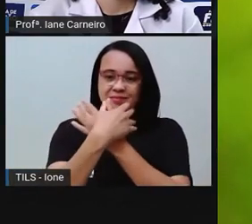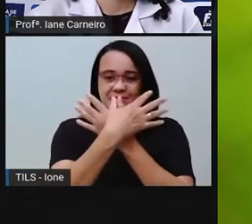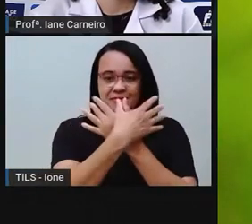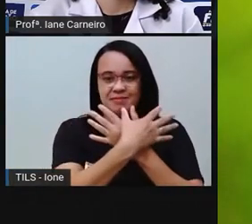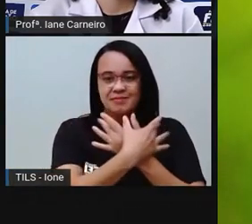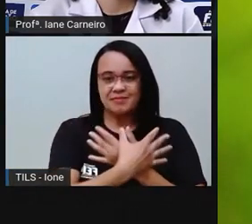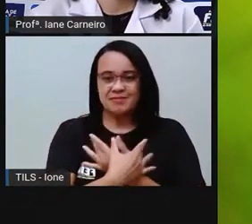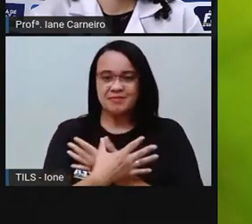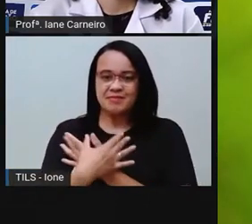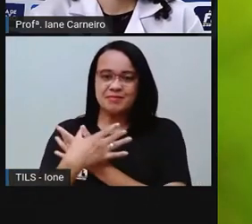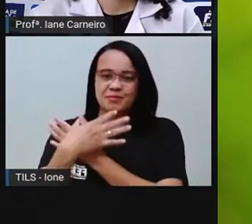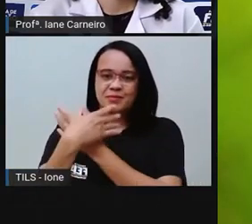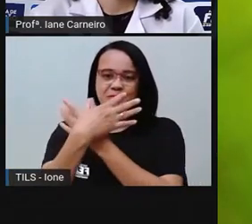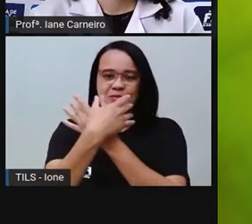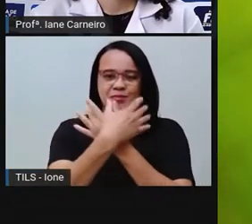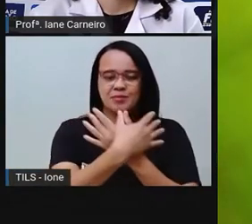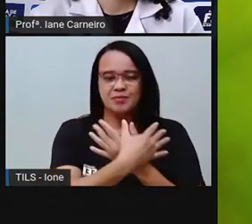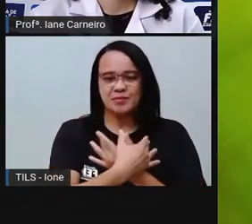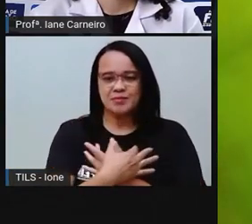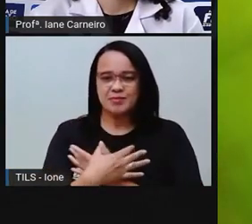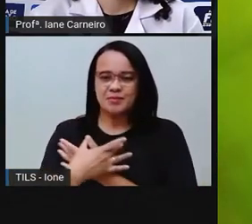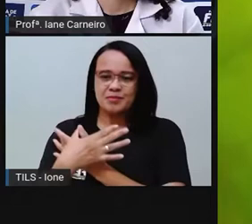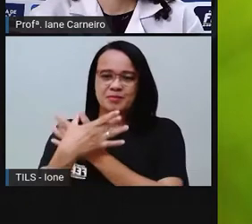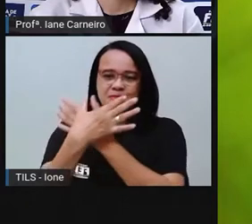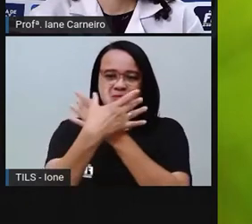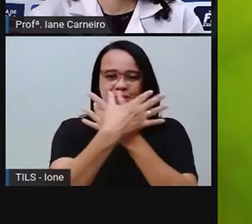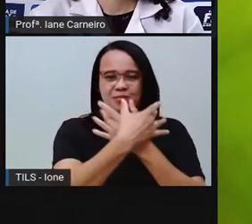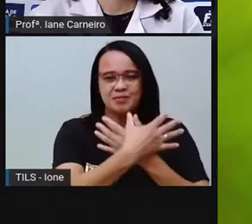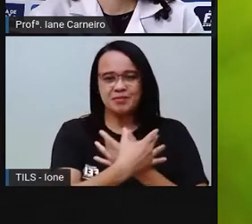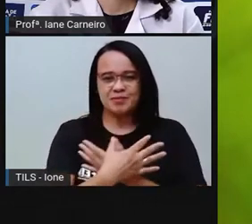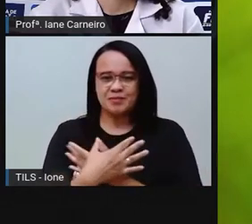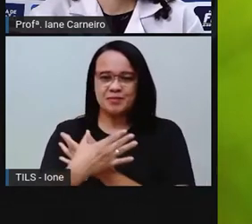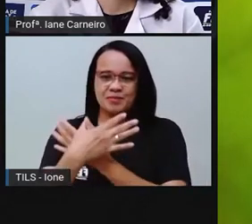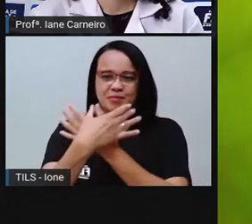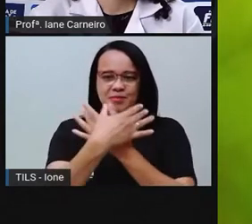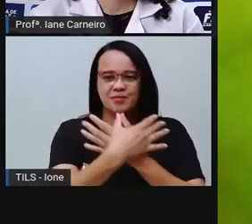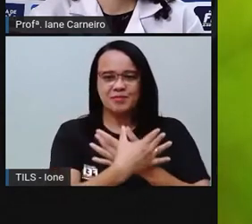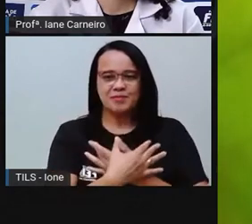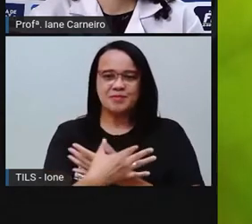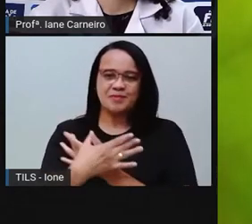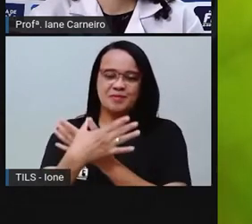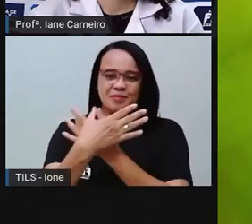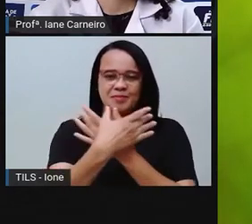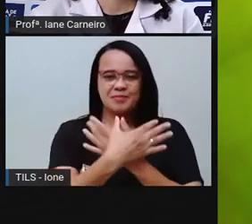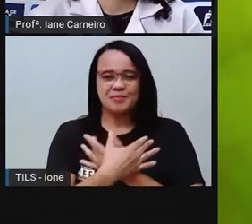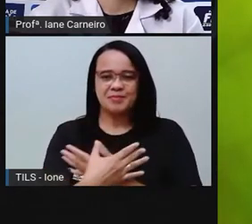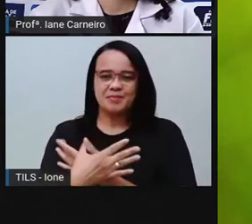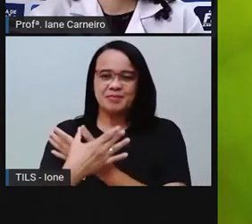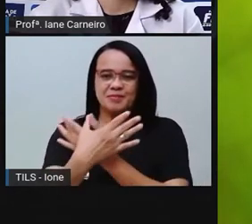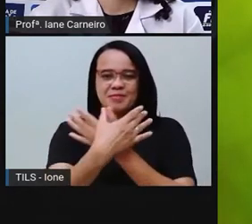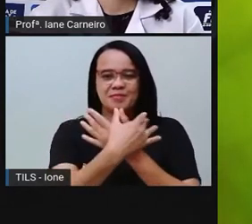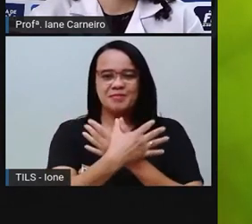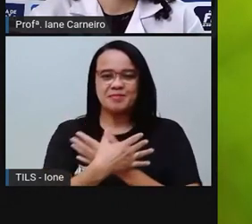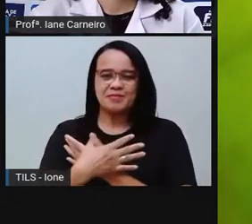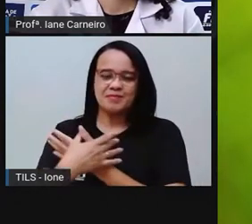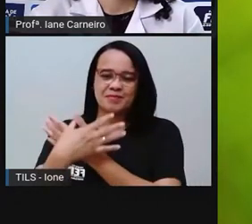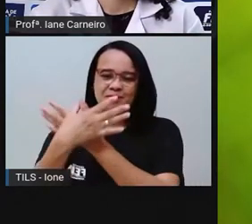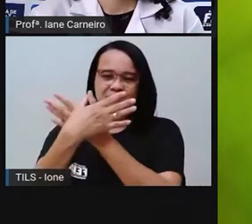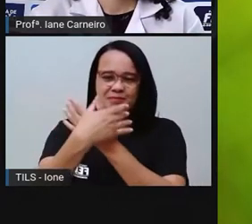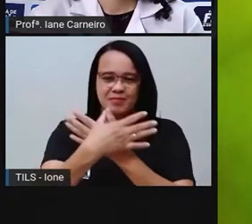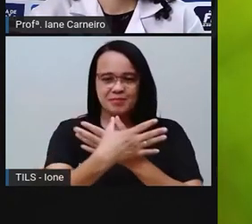psit Zap Olha só quem veio me visitar não foi